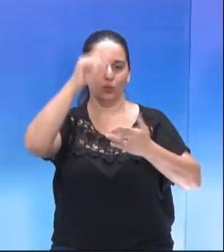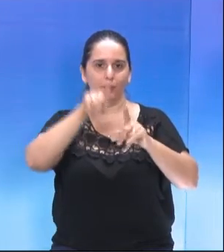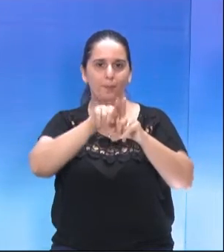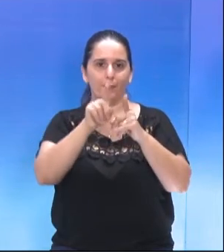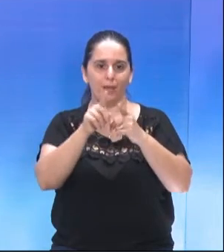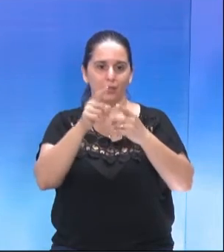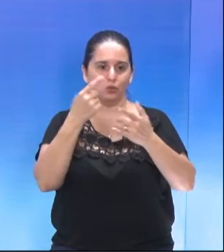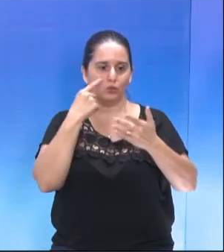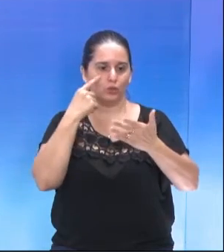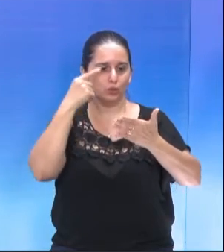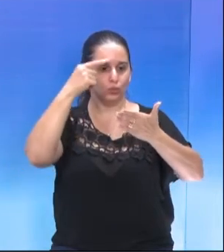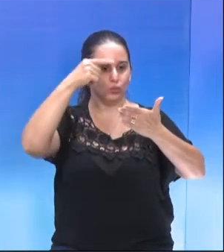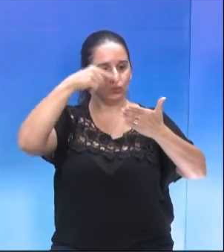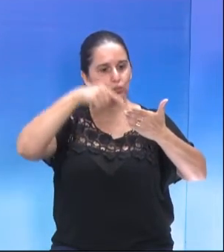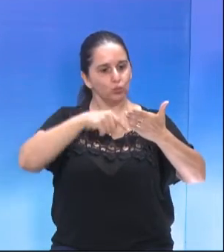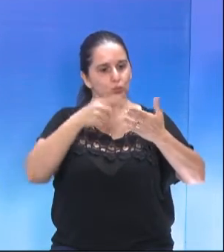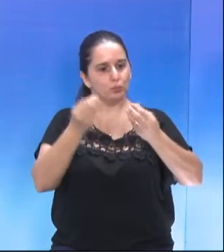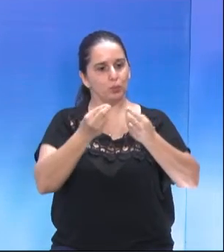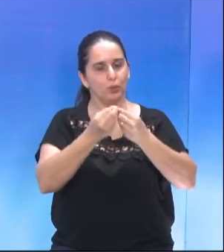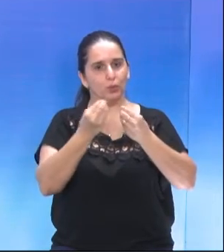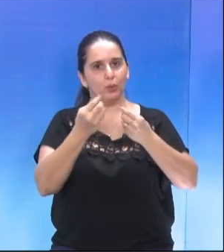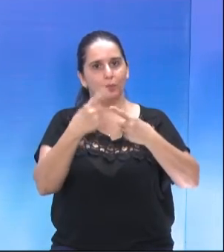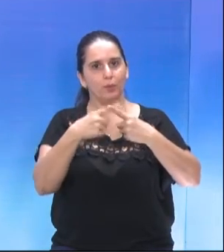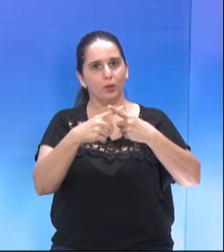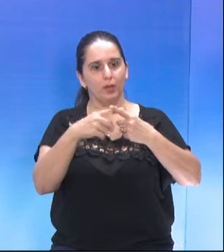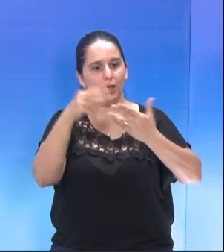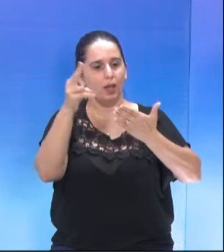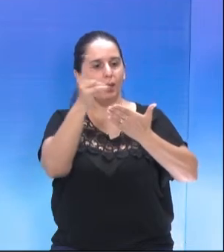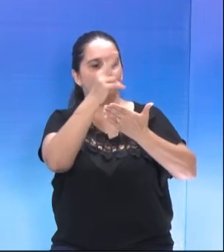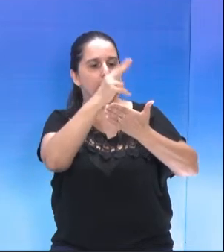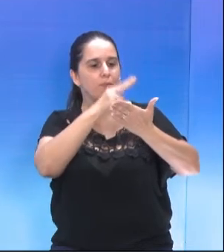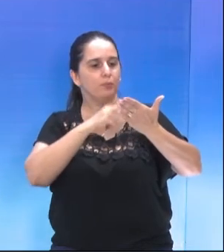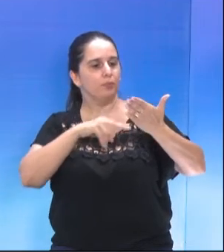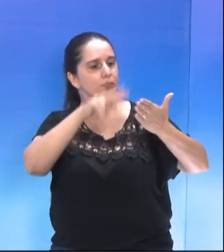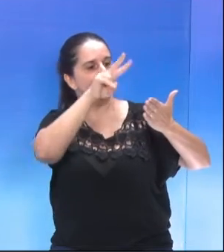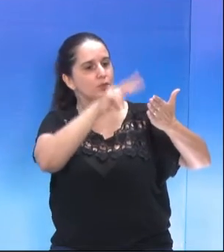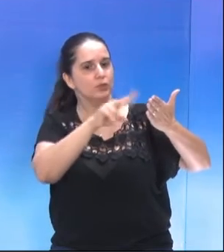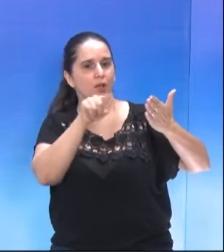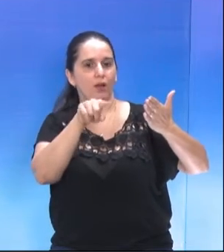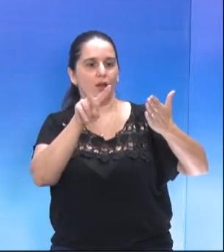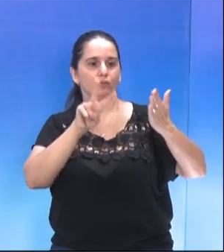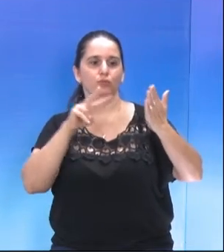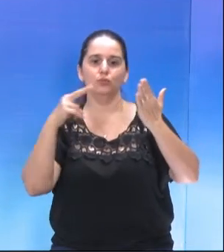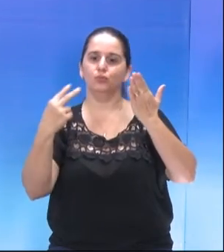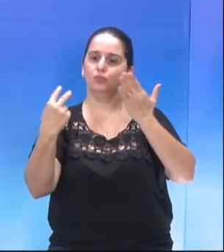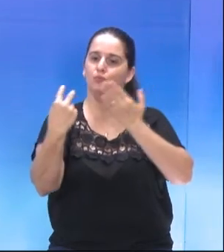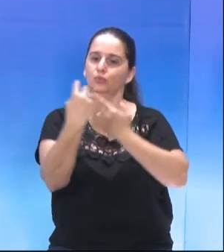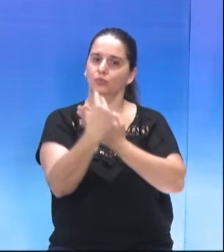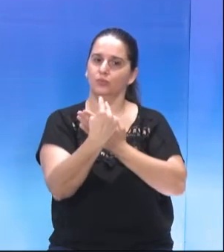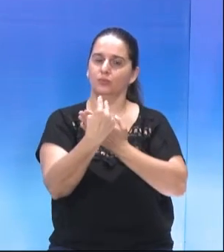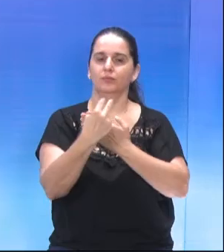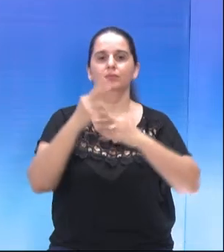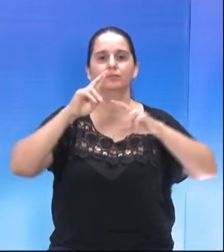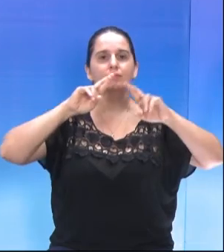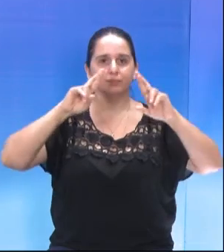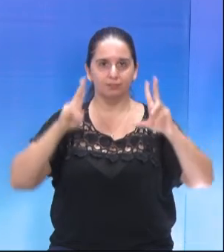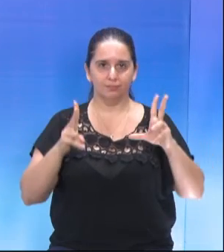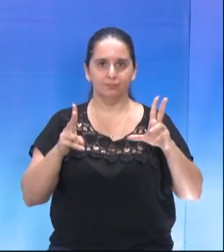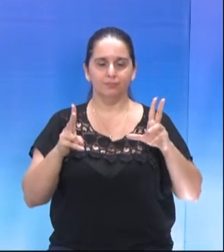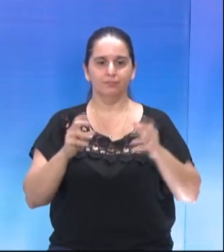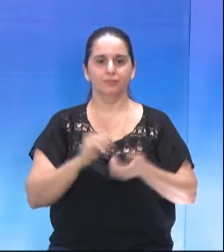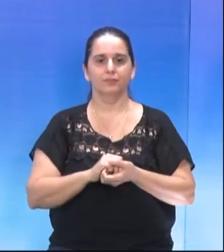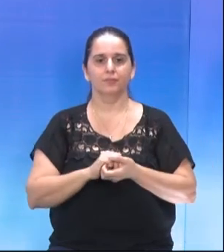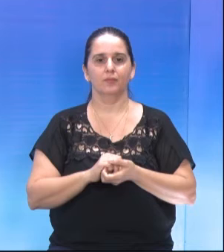a profundidade exatamente como característica da pintura e do desenho. Então, nesta obra, voltando para a imagem aqui, o que a